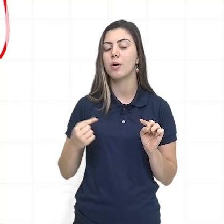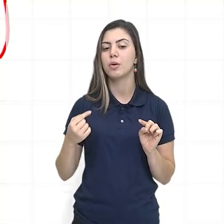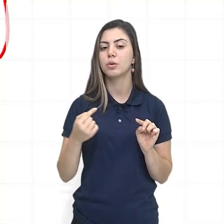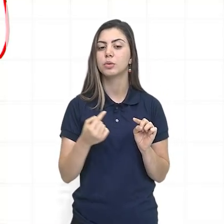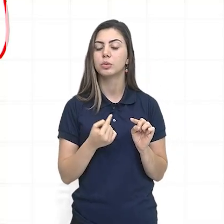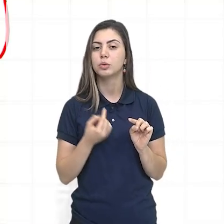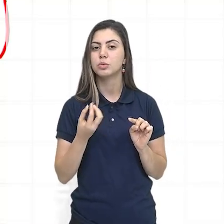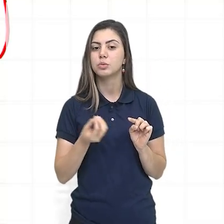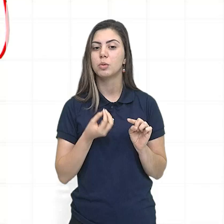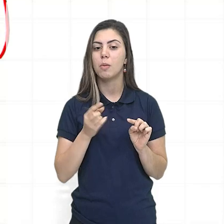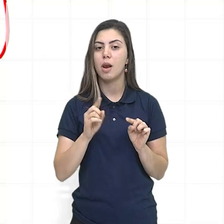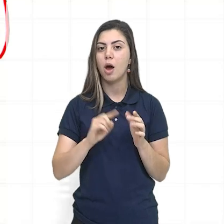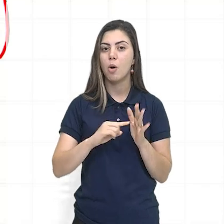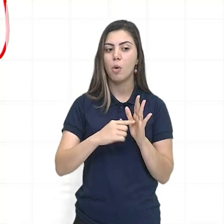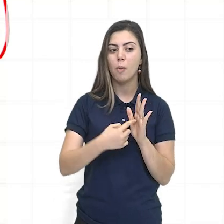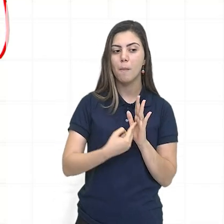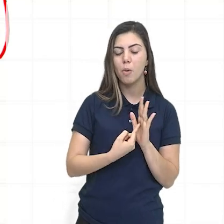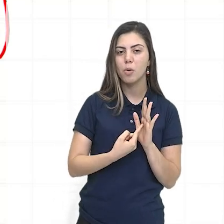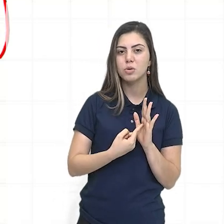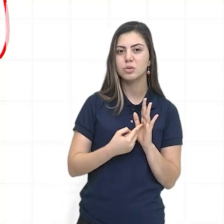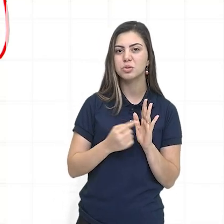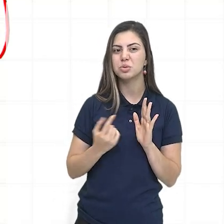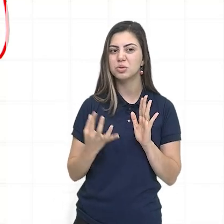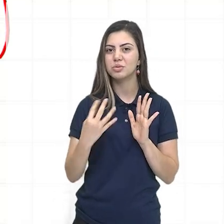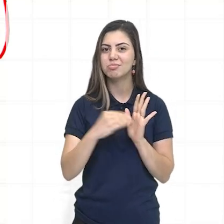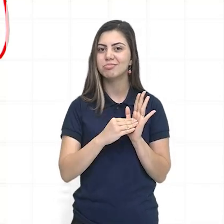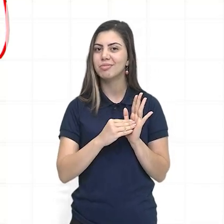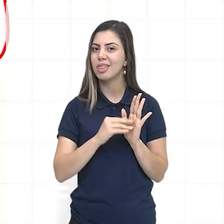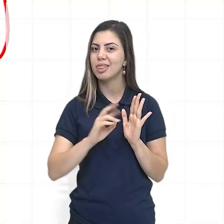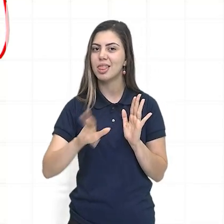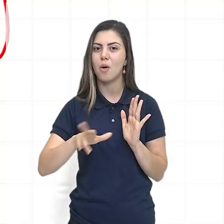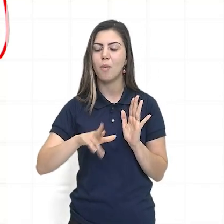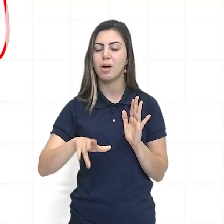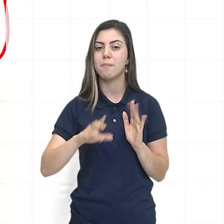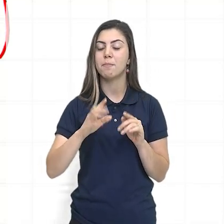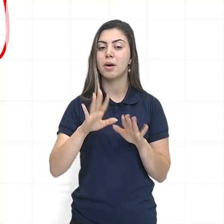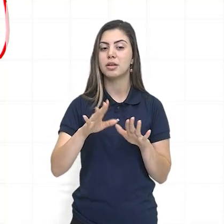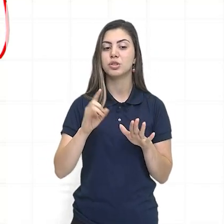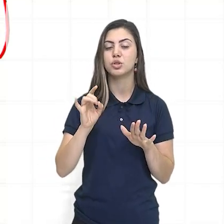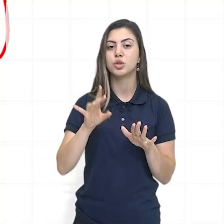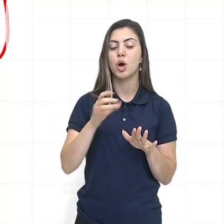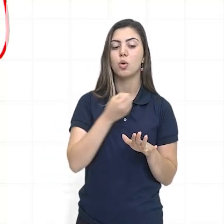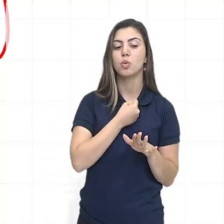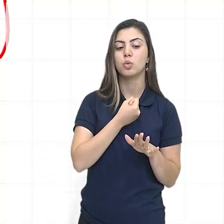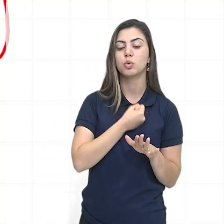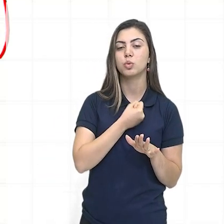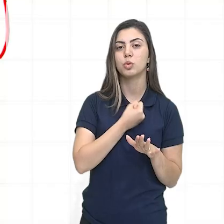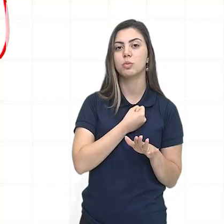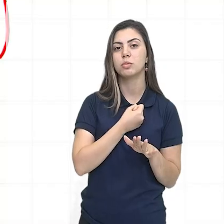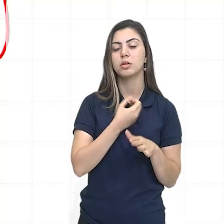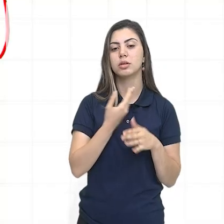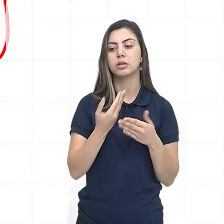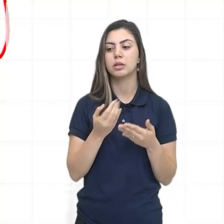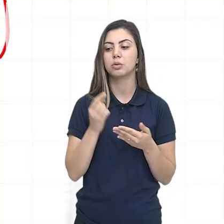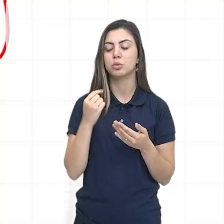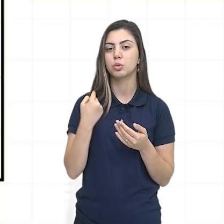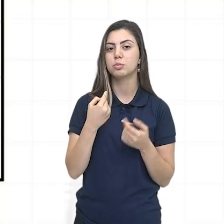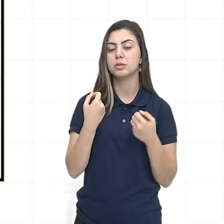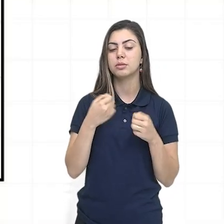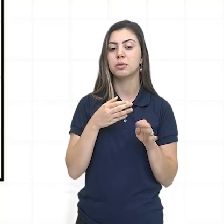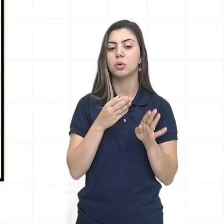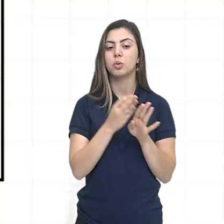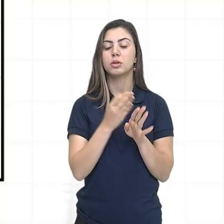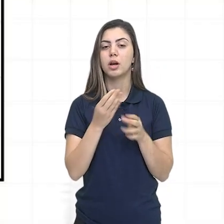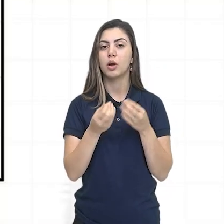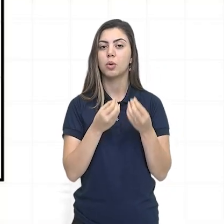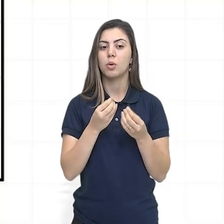os pontos não estarão localizados, nós vamos receber as localizações e vamos mostrar como fica no eixo de